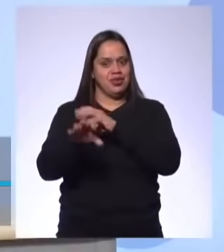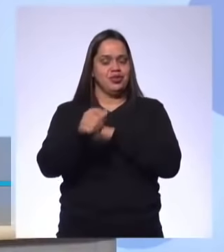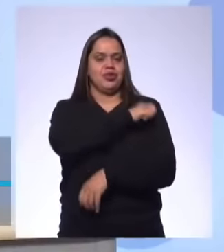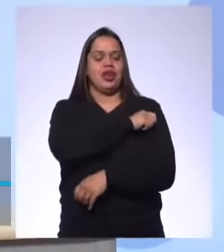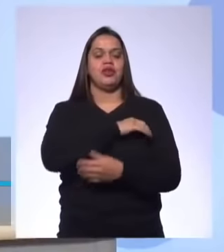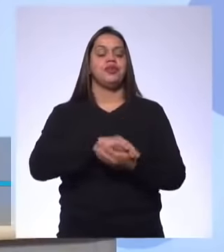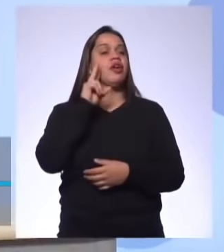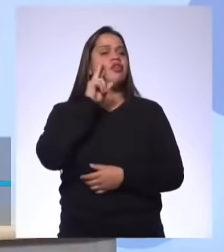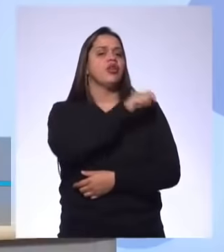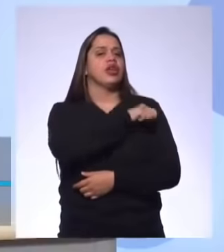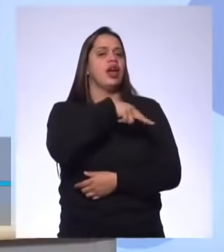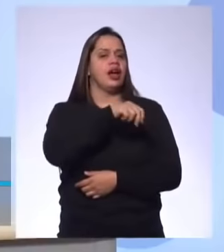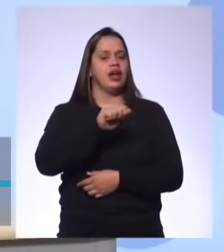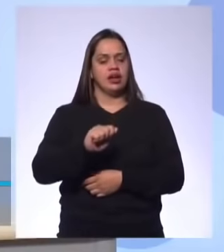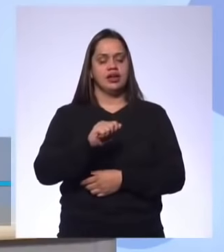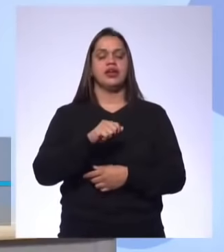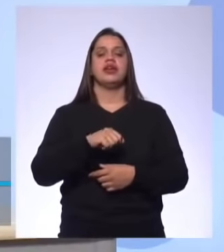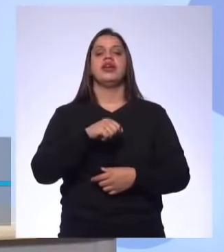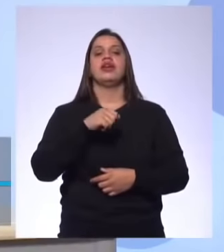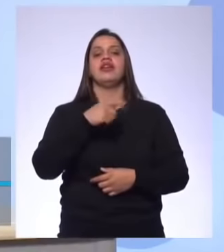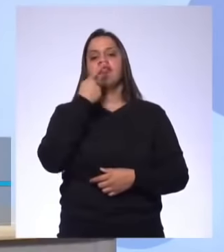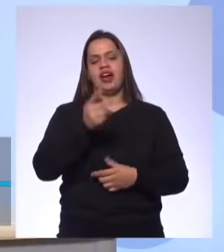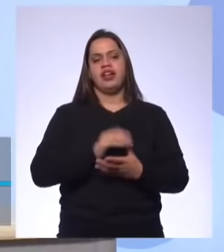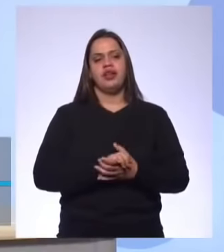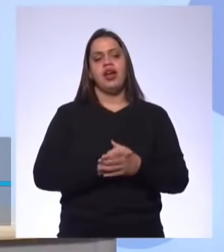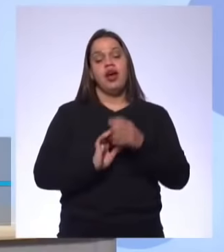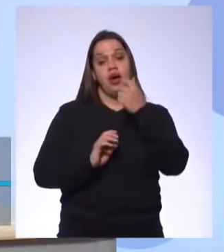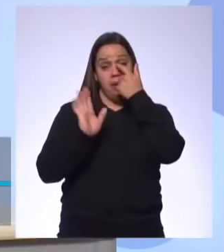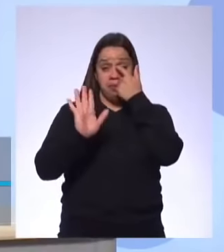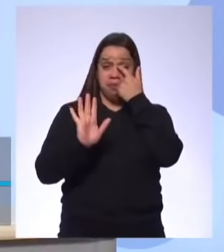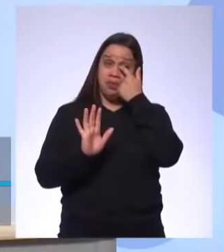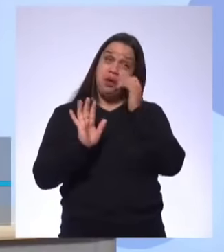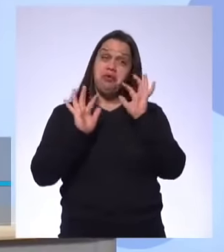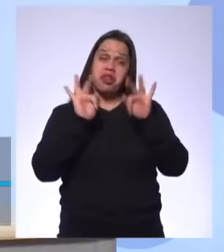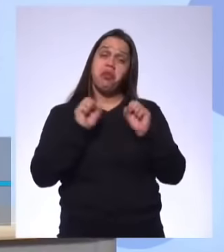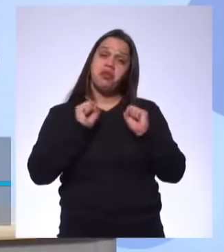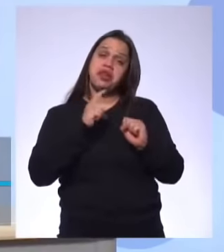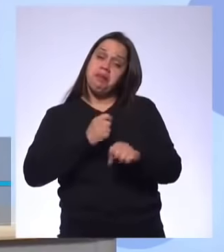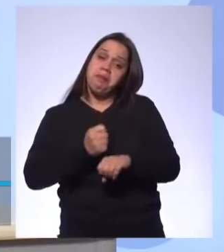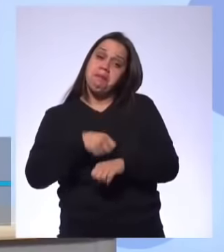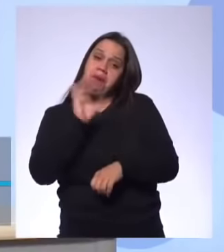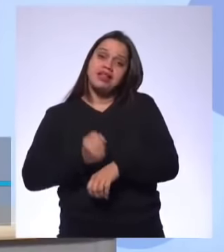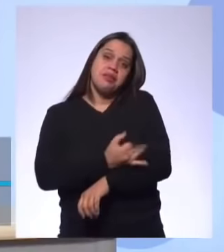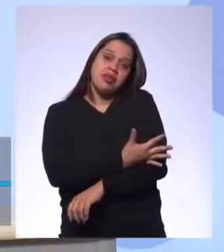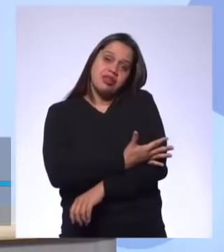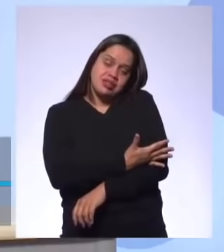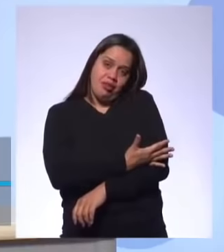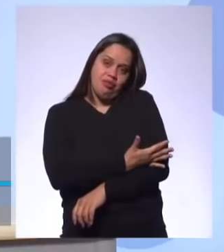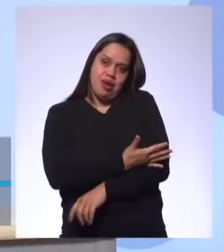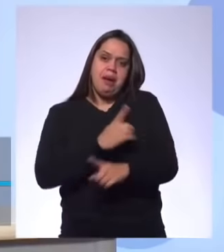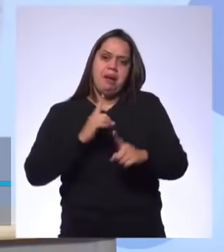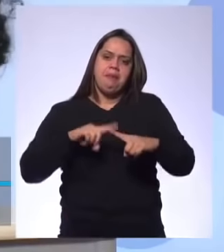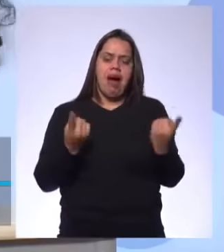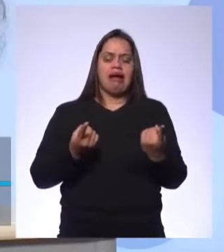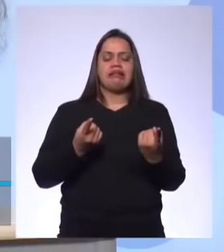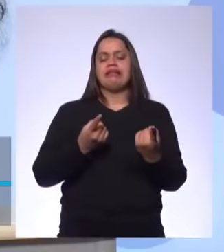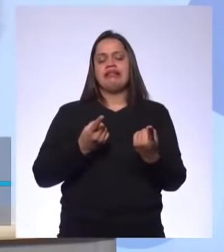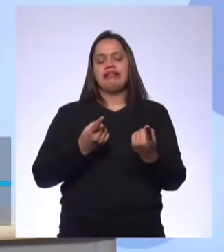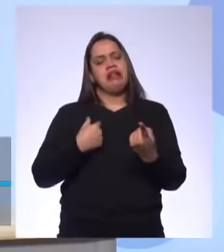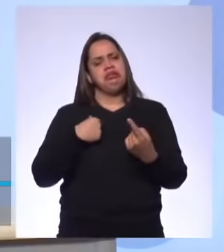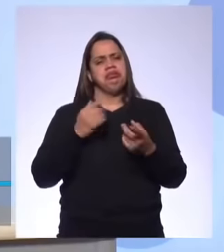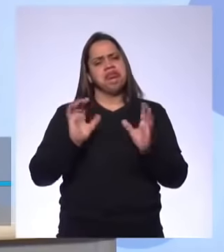o final podia ter sido mais emocionante. Tirando isso, eu gostei. Às vezes, gente, eu também tenho essa impressão de alguns filmes,